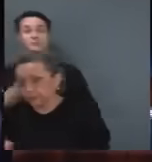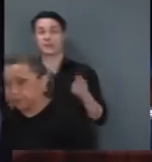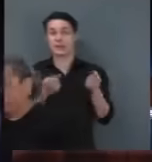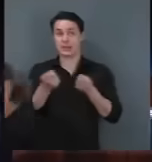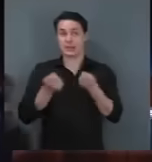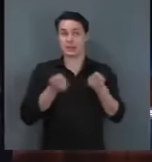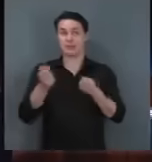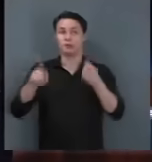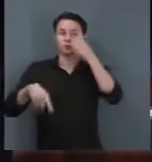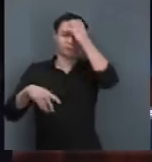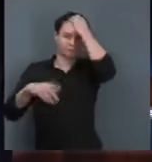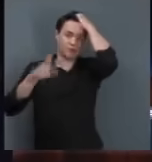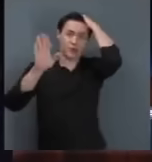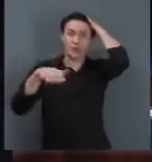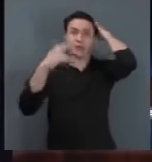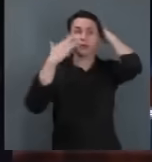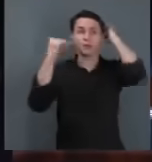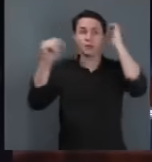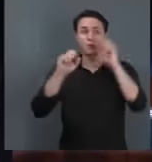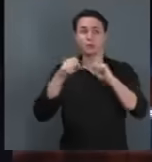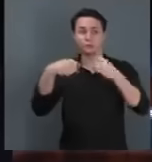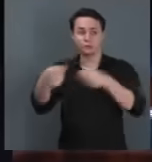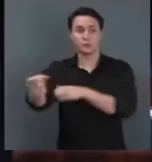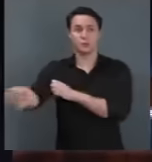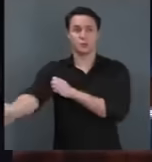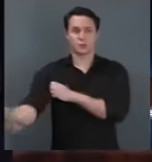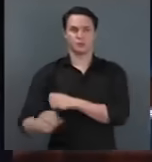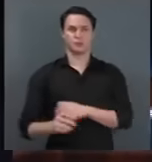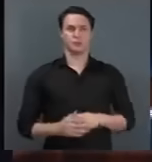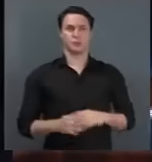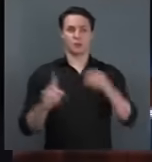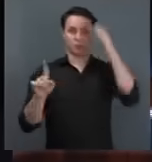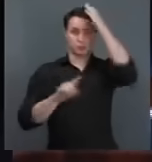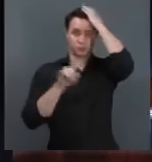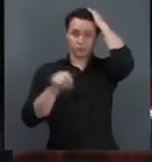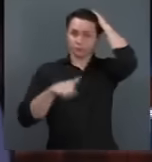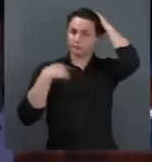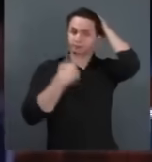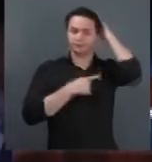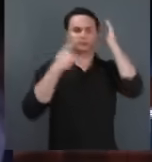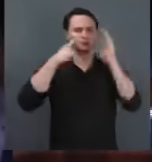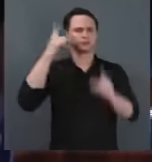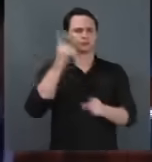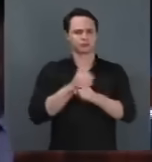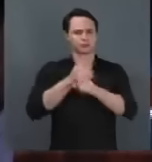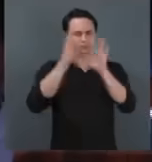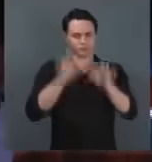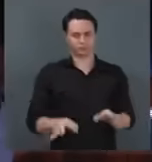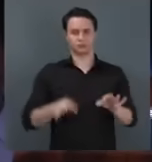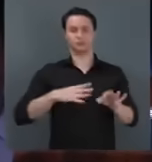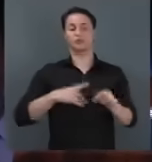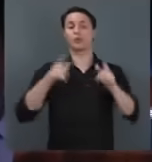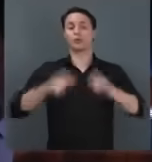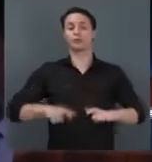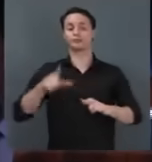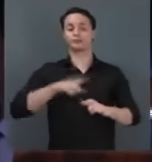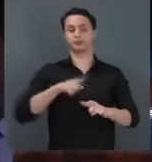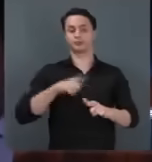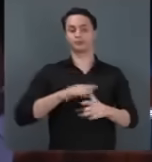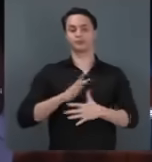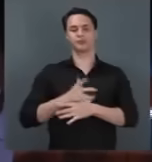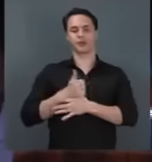muita coragem de enfrentar esse debate, para que a gente descubra efetivamente onde estão os